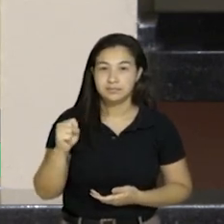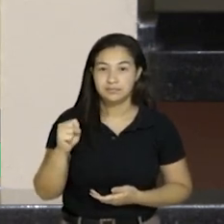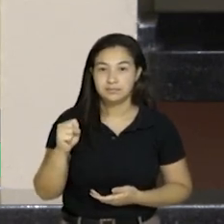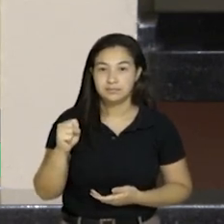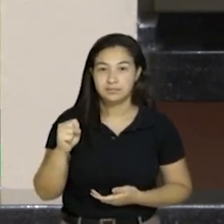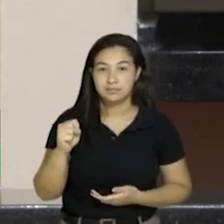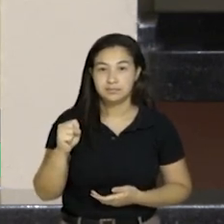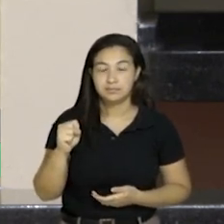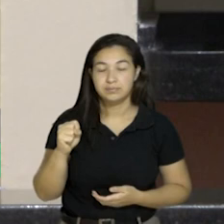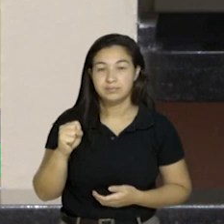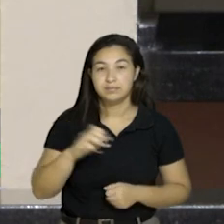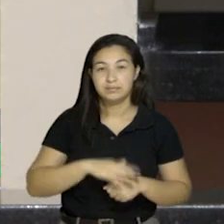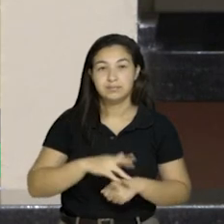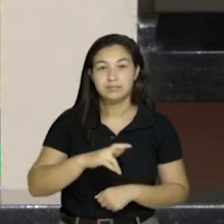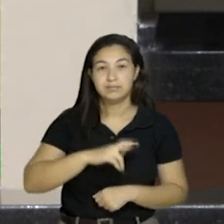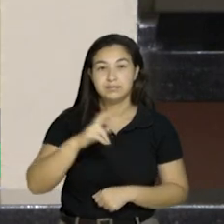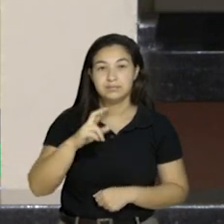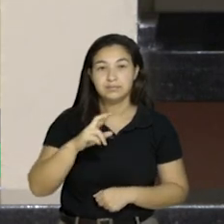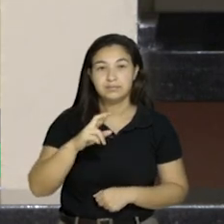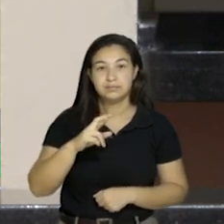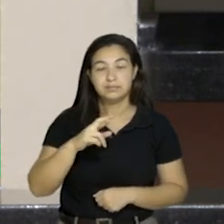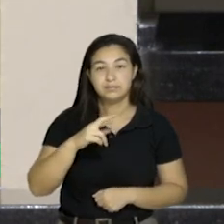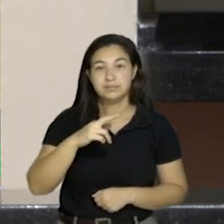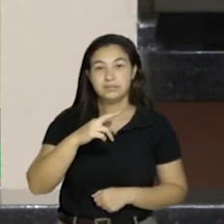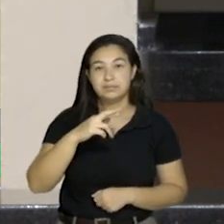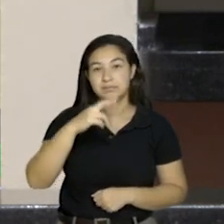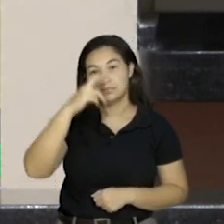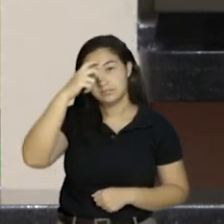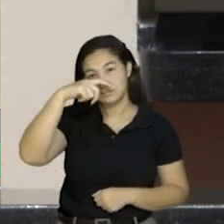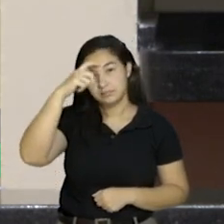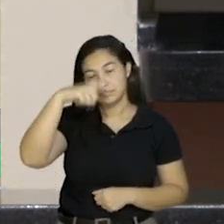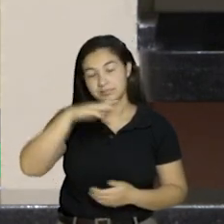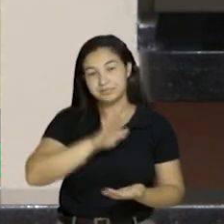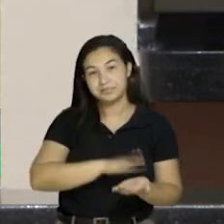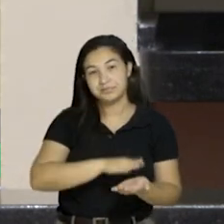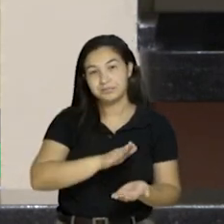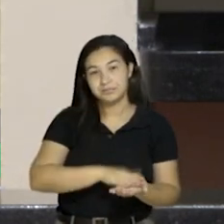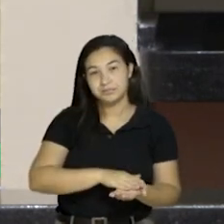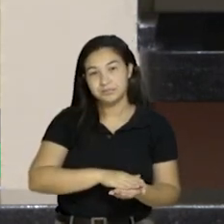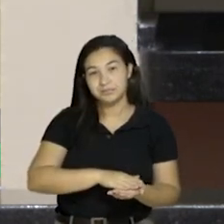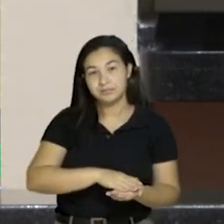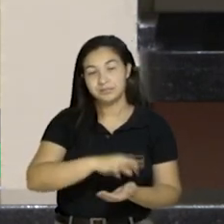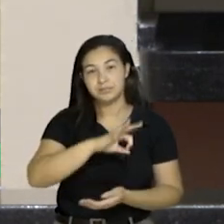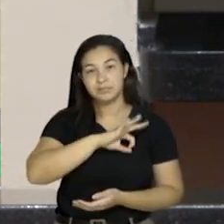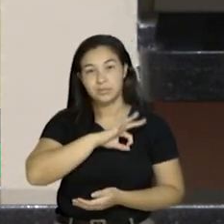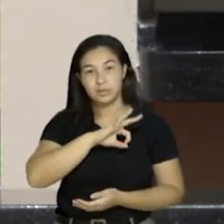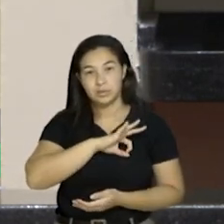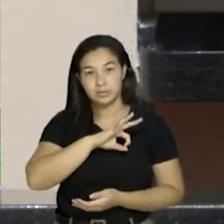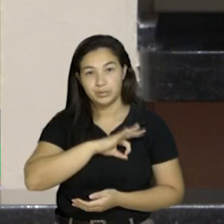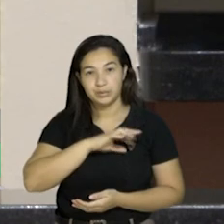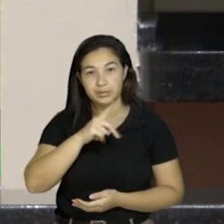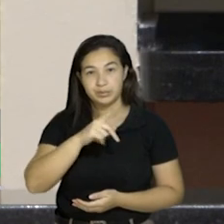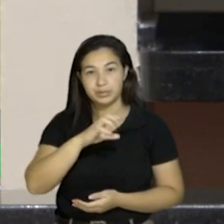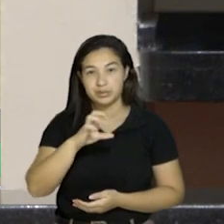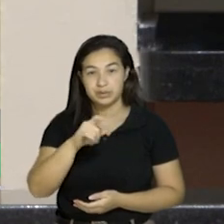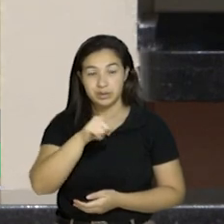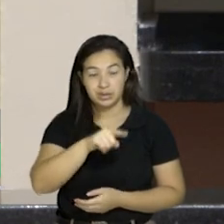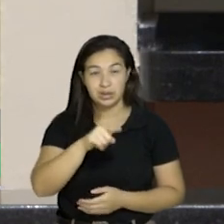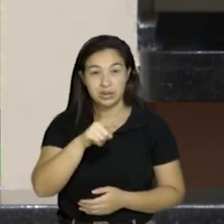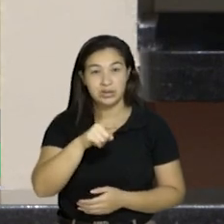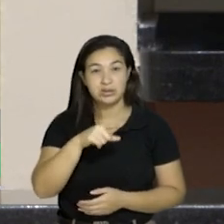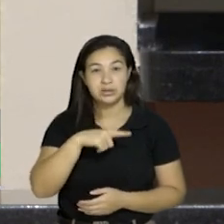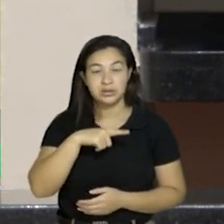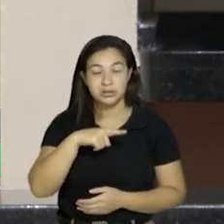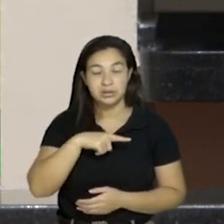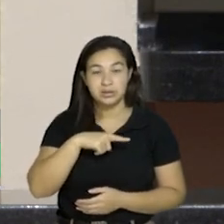autoria Deputado Maurício aplauda do Delegado de Polícia Civil Darci natal júnior titular da